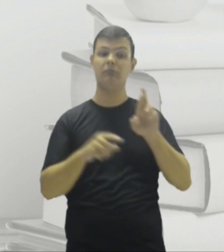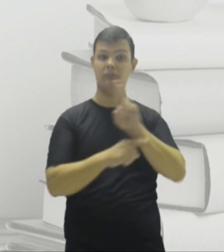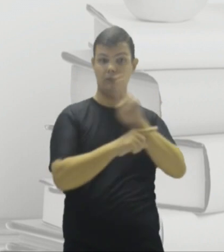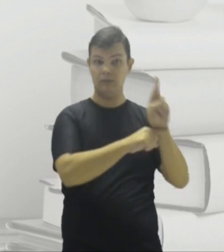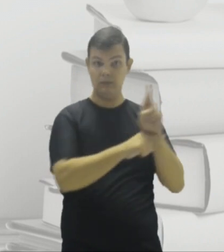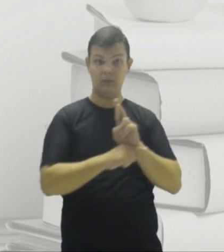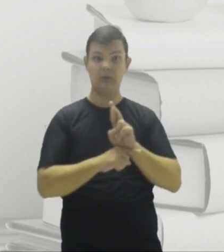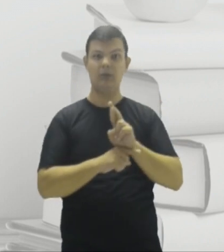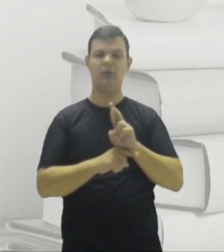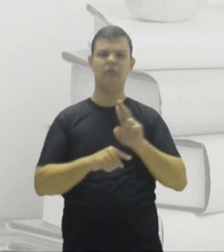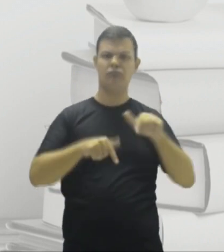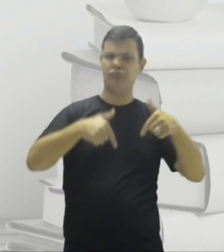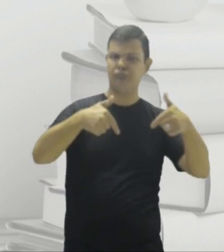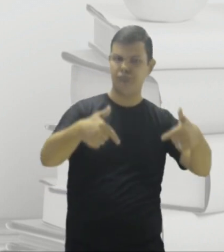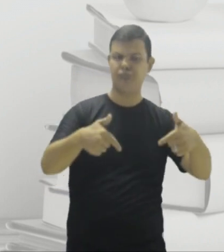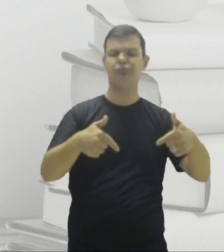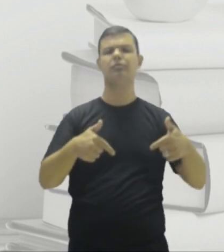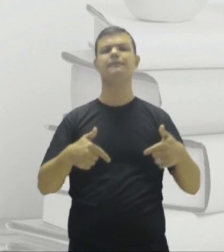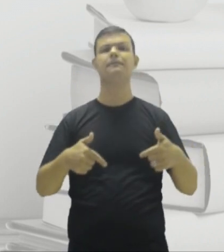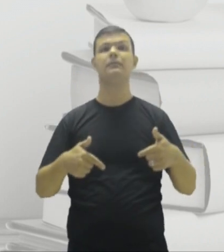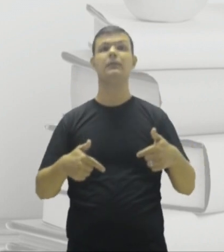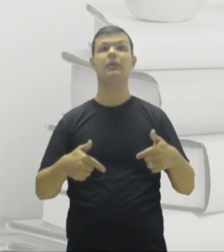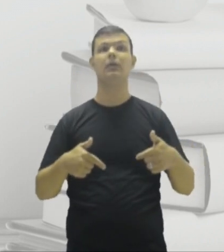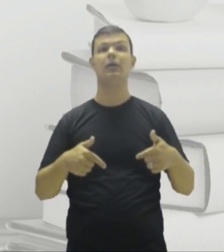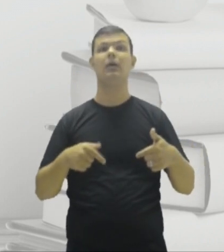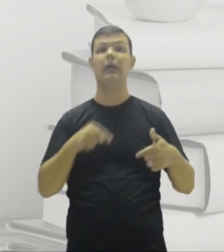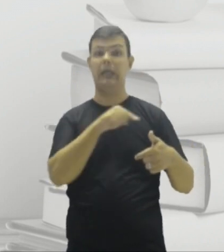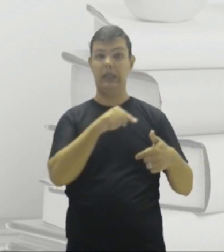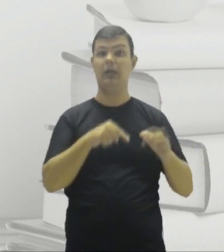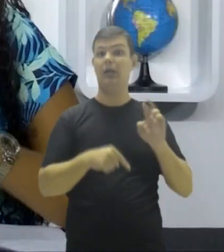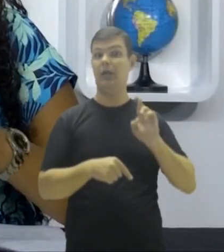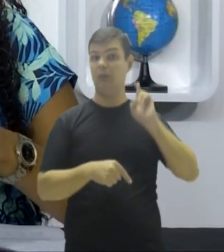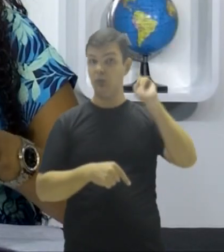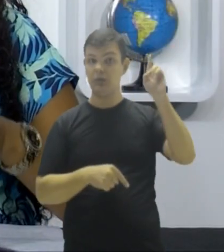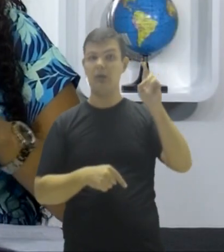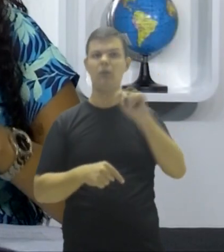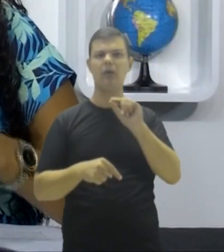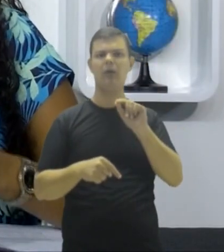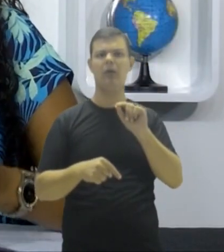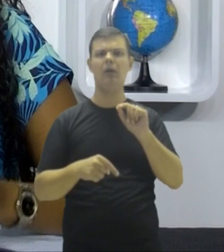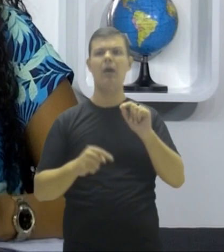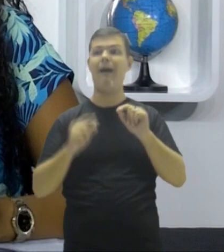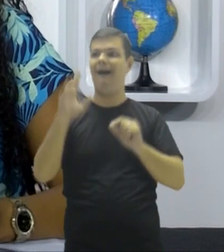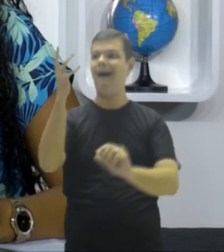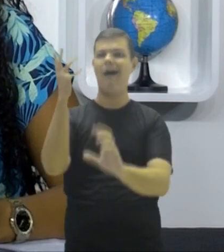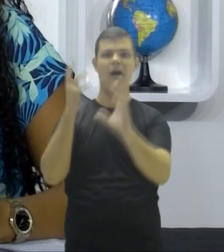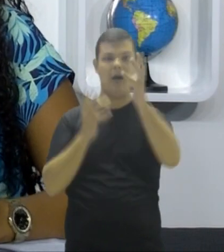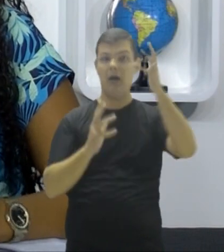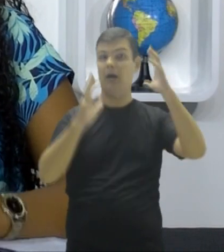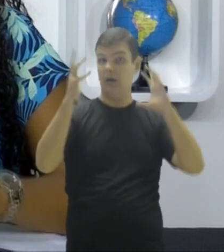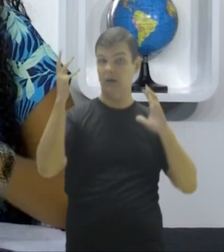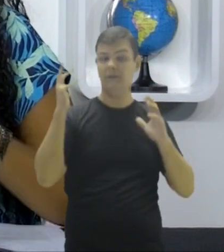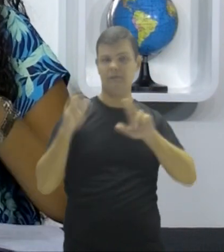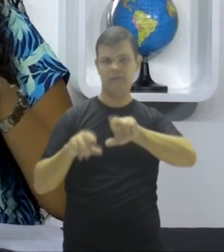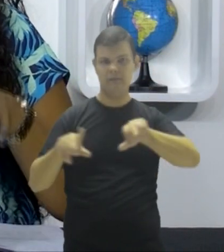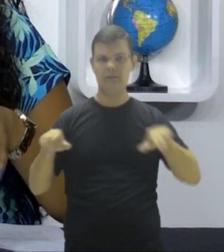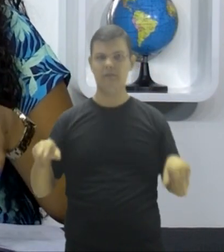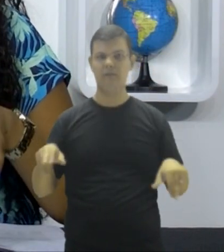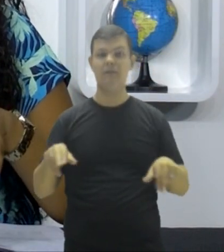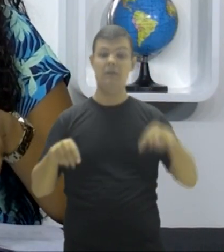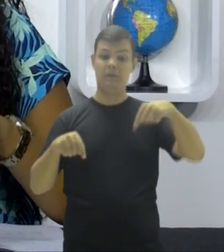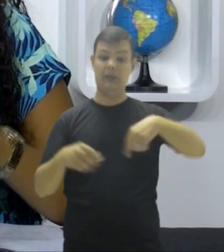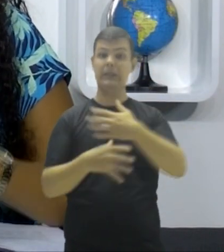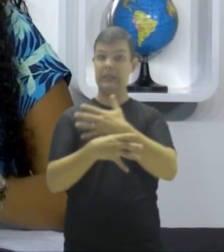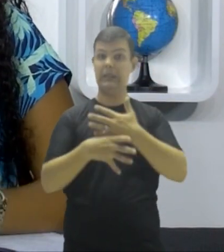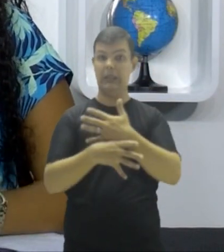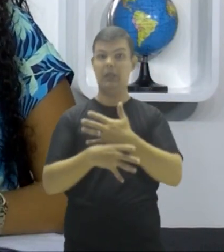coordena ações. A Secretaria de Meio Ambiente municipal é responsável pela arborização da cidade. Então, aqui